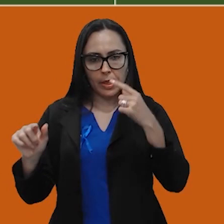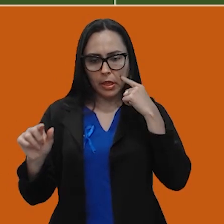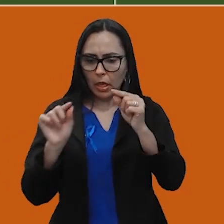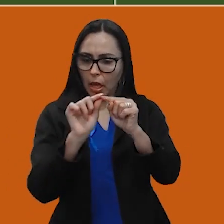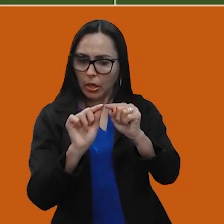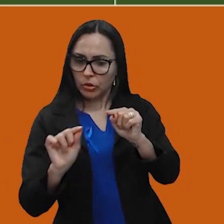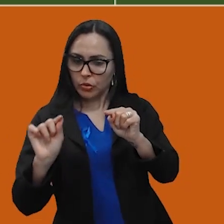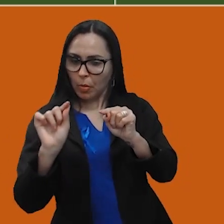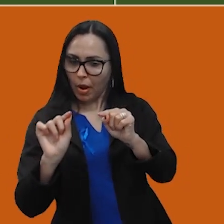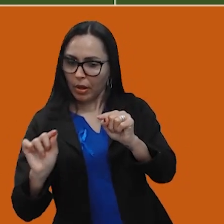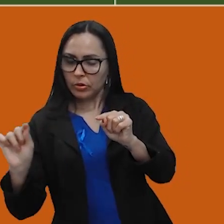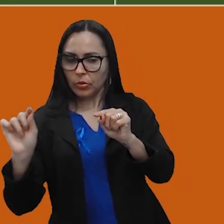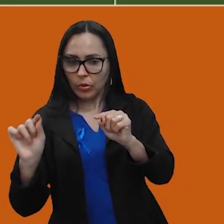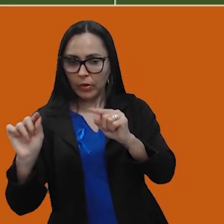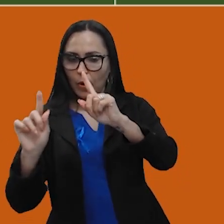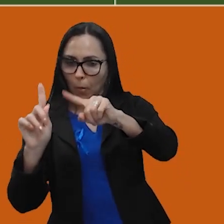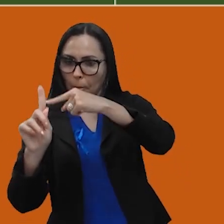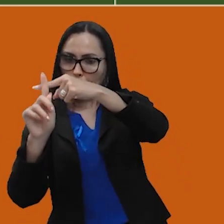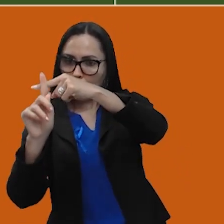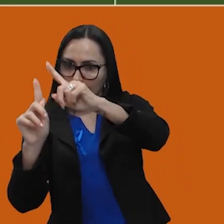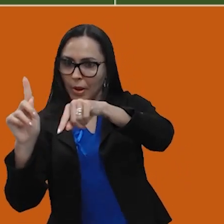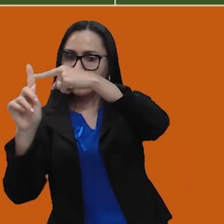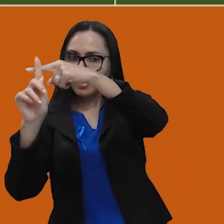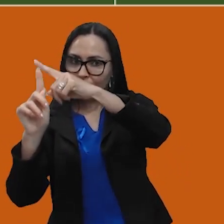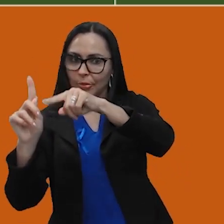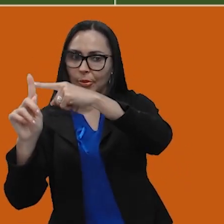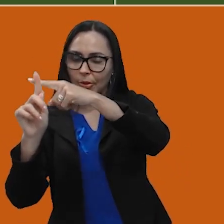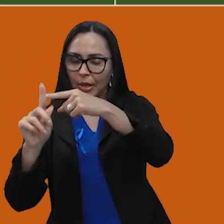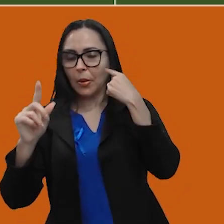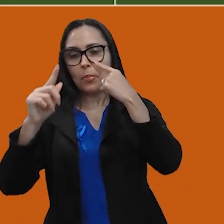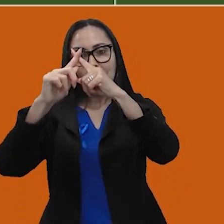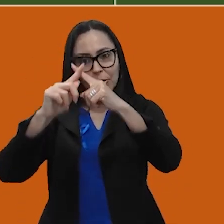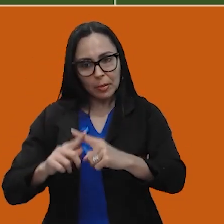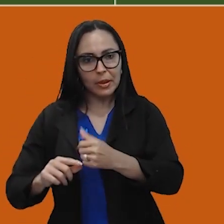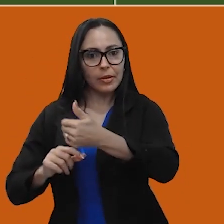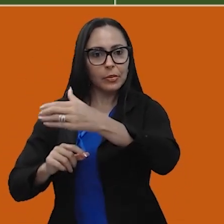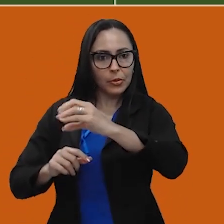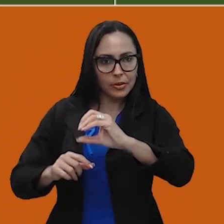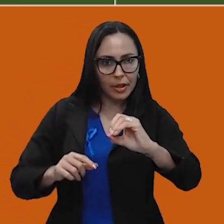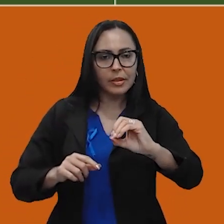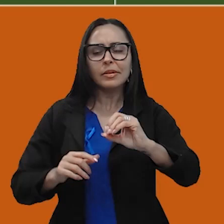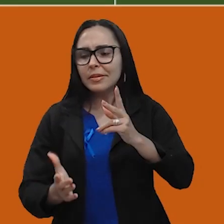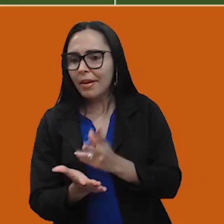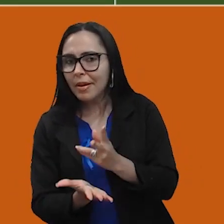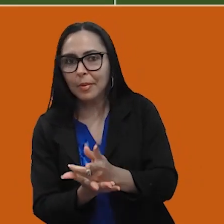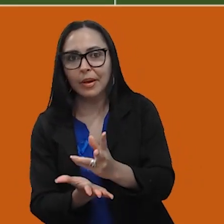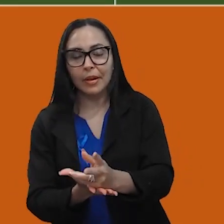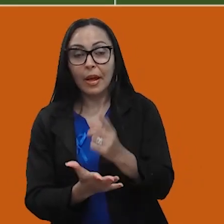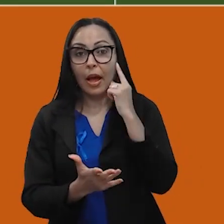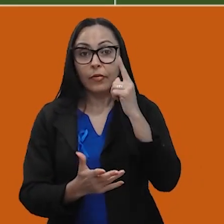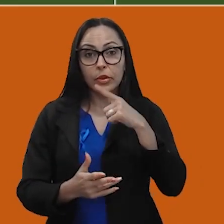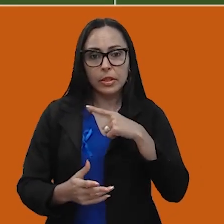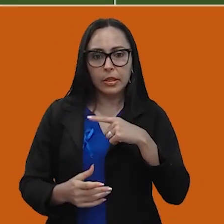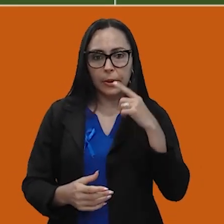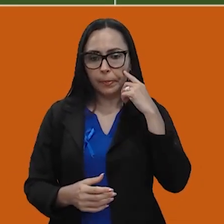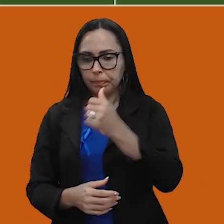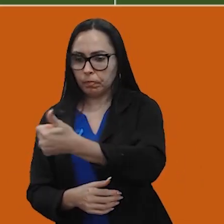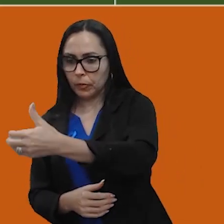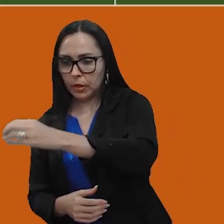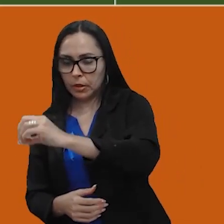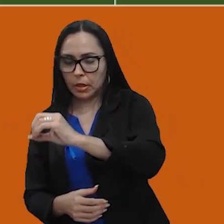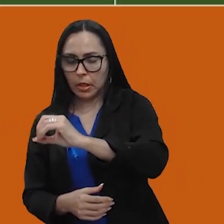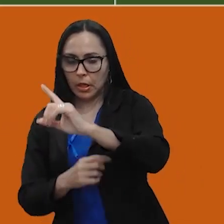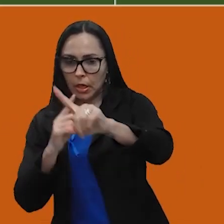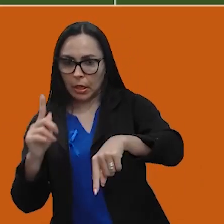crescendo, eu vou aumentando aqui, multiplicando por 100. Aqui eu tenho 100, acrescentando 2 zeros,